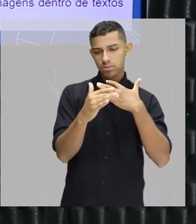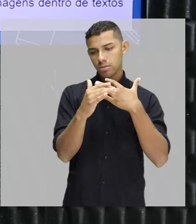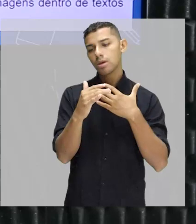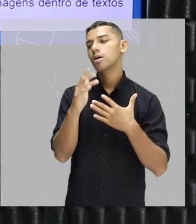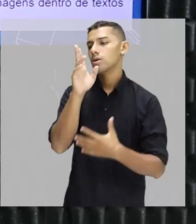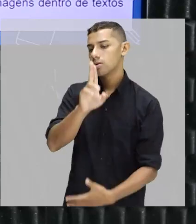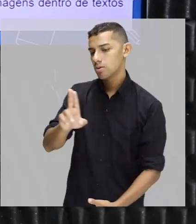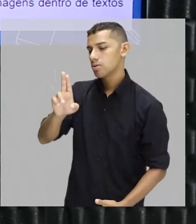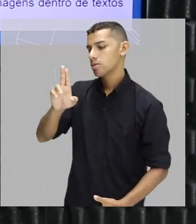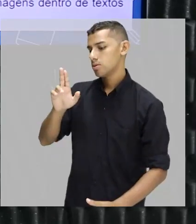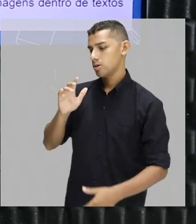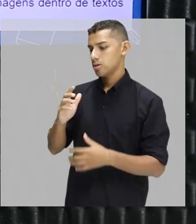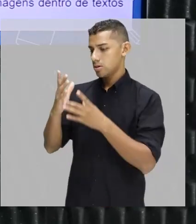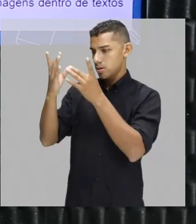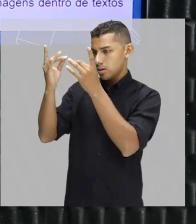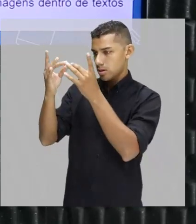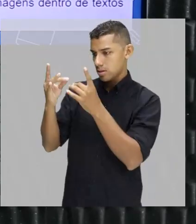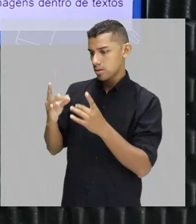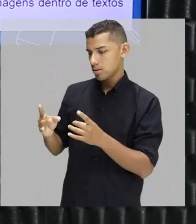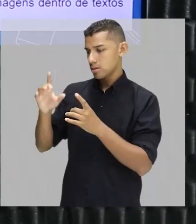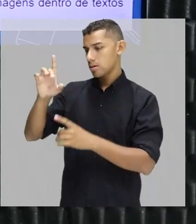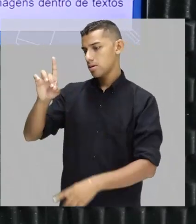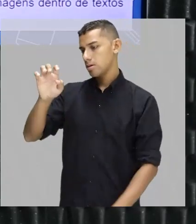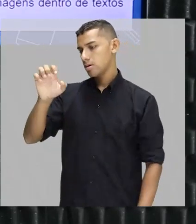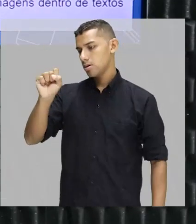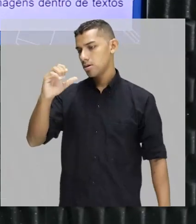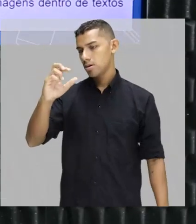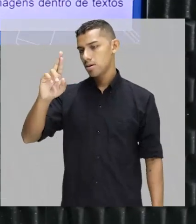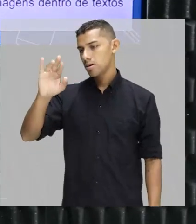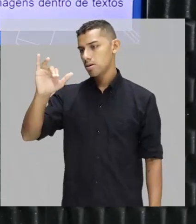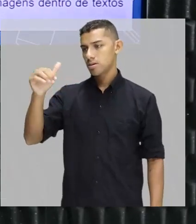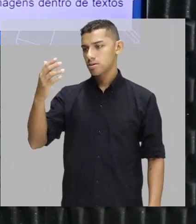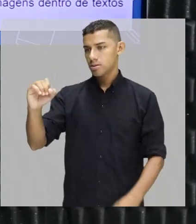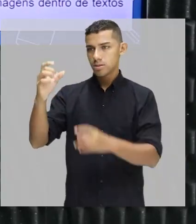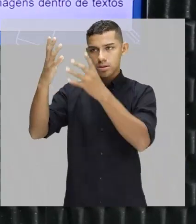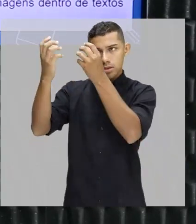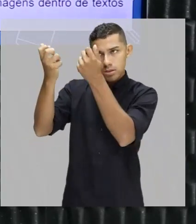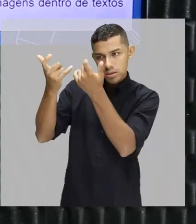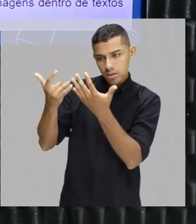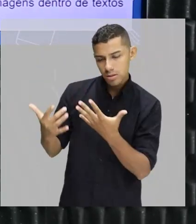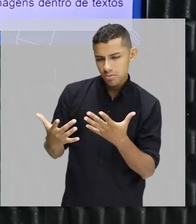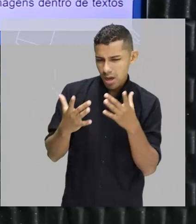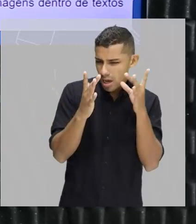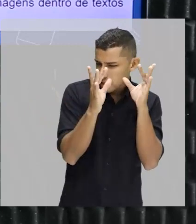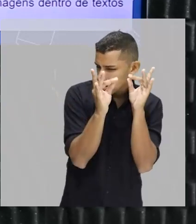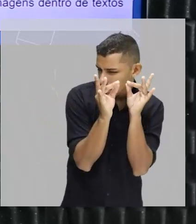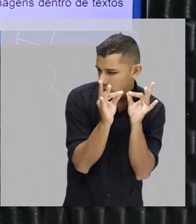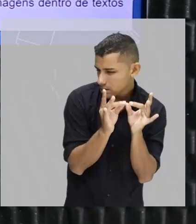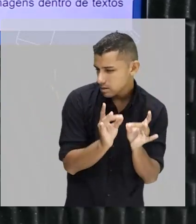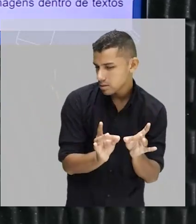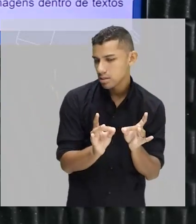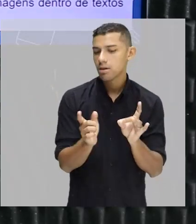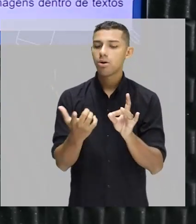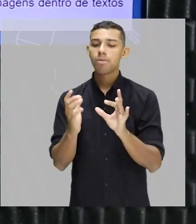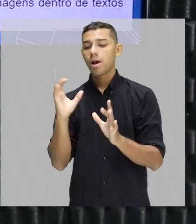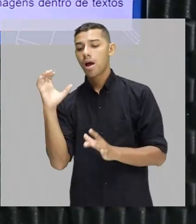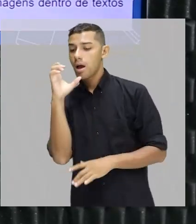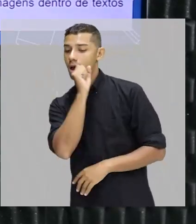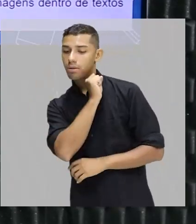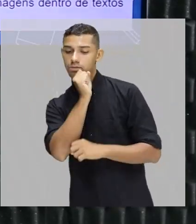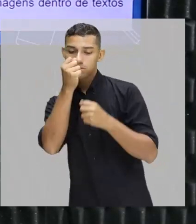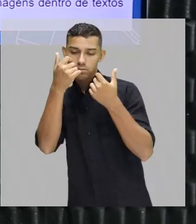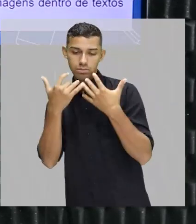uso da descrição. Nessa descrição pode ser uma descrição mais detalhada ou uma descrição mais